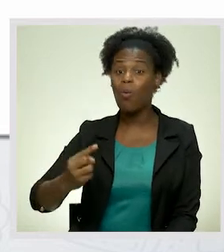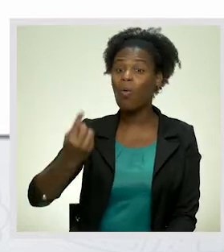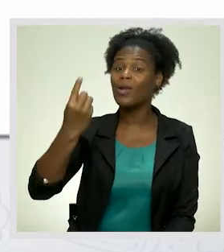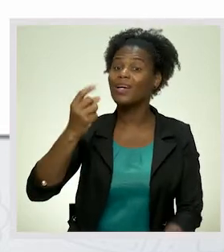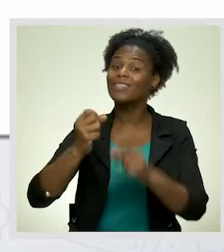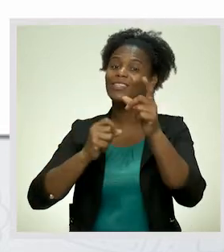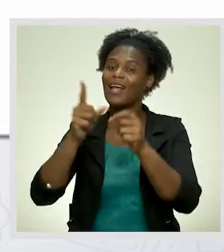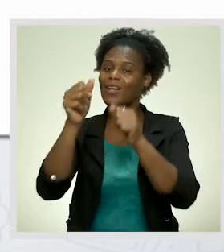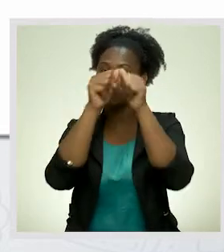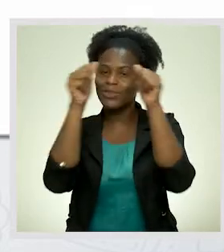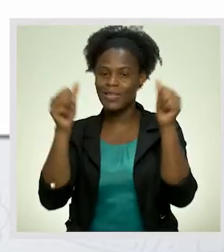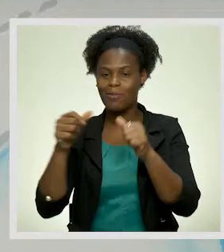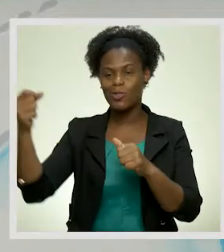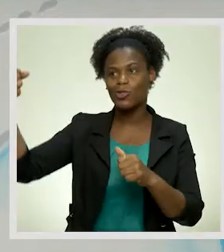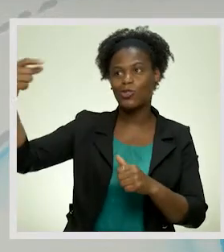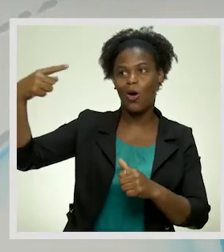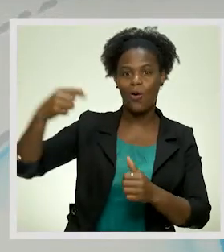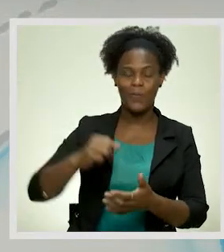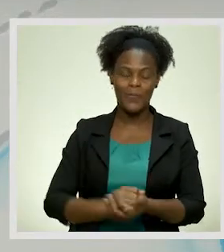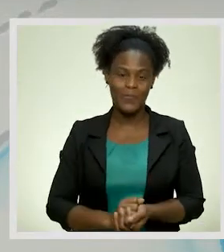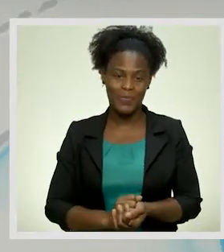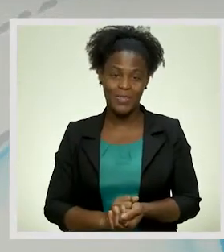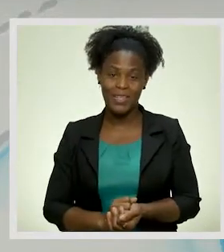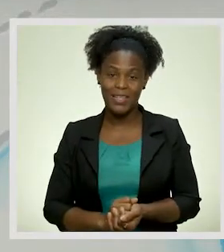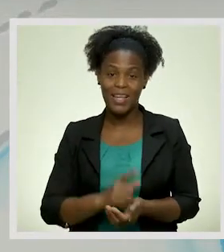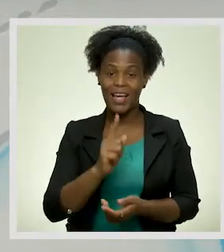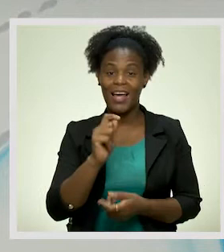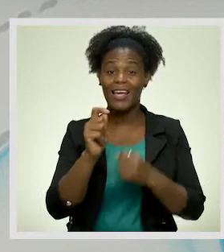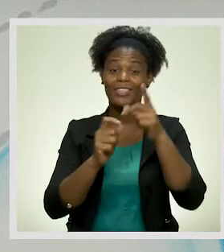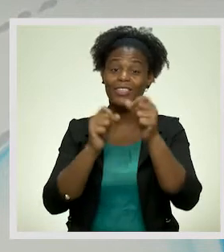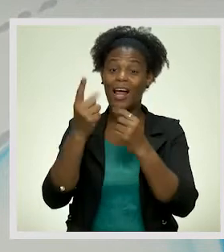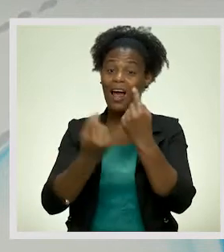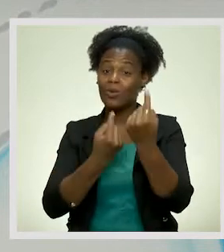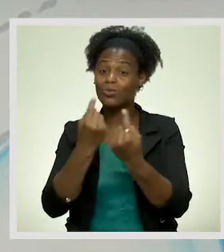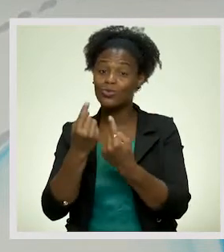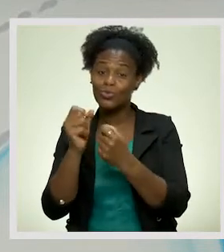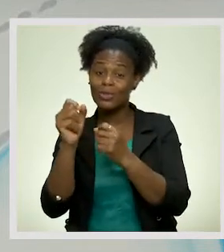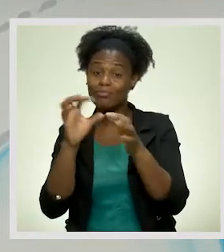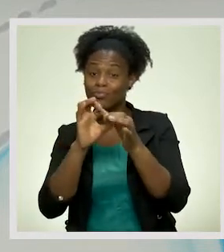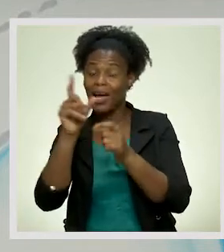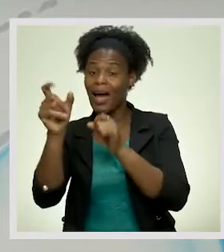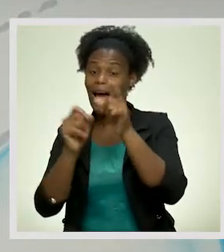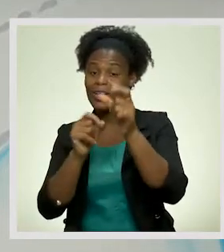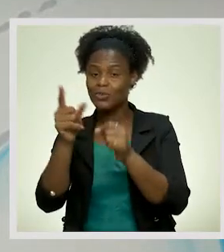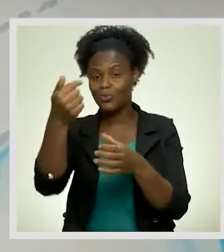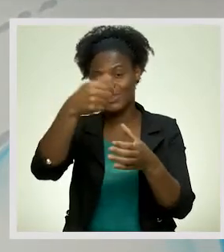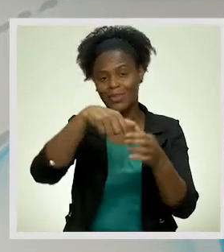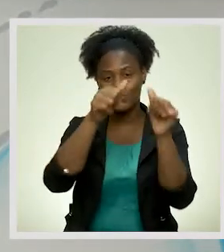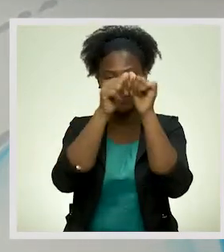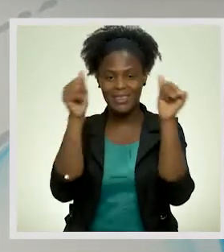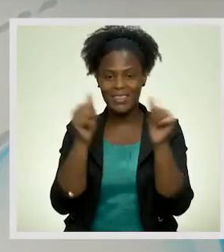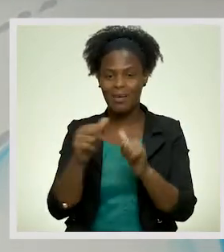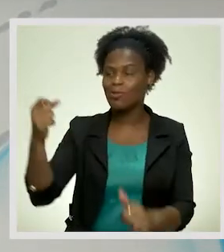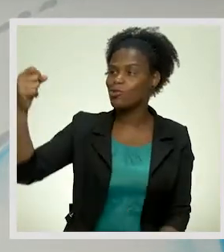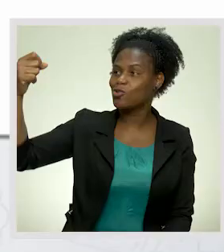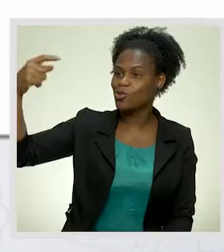do sistema solar. Então, a estrela é um dos astros que fazem parte do sistema